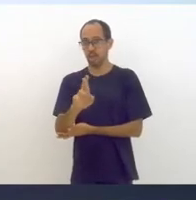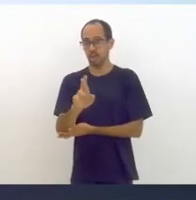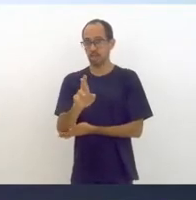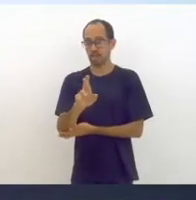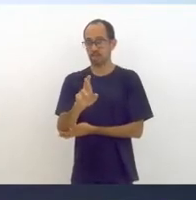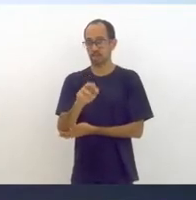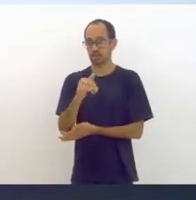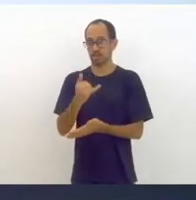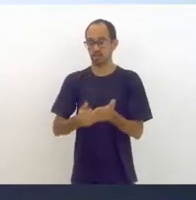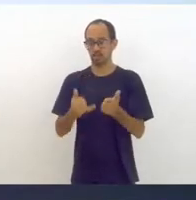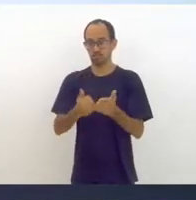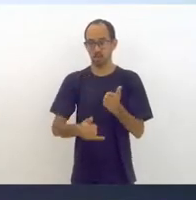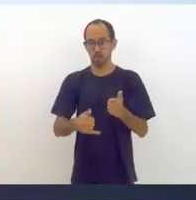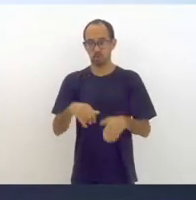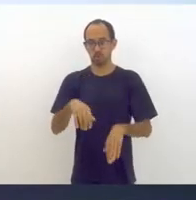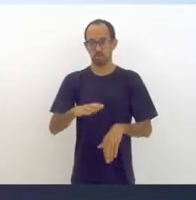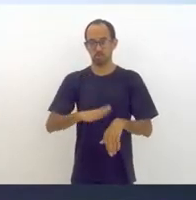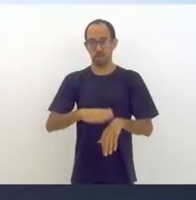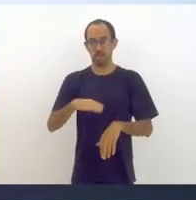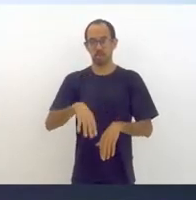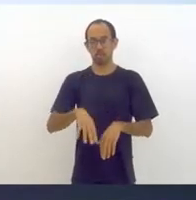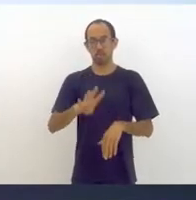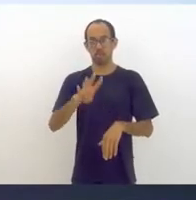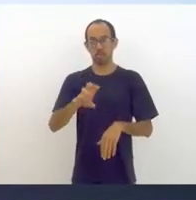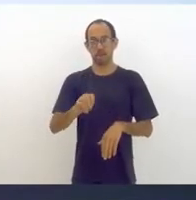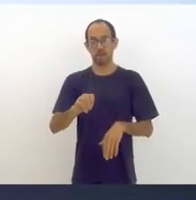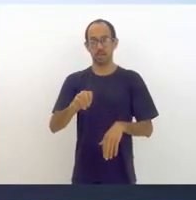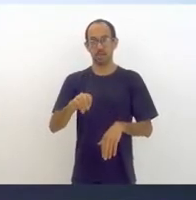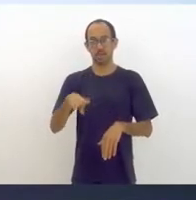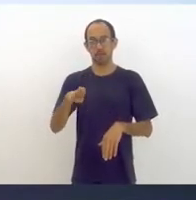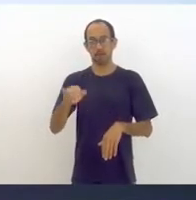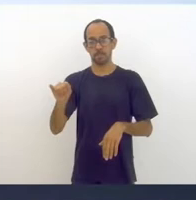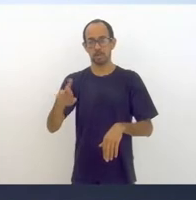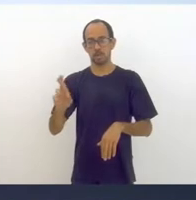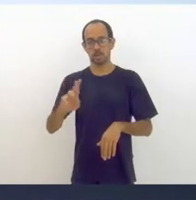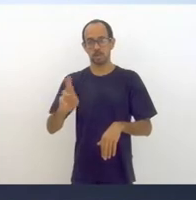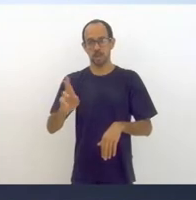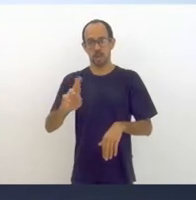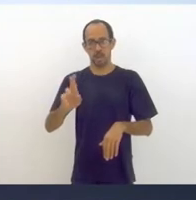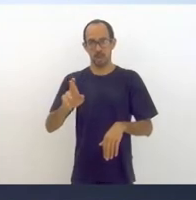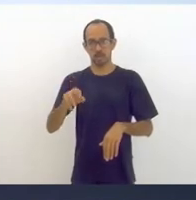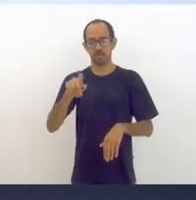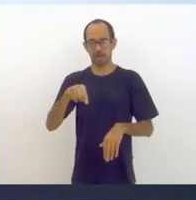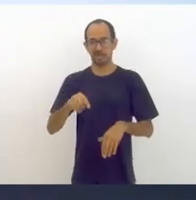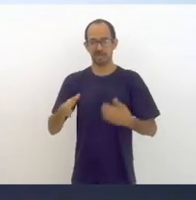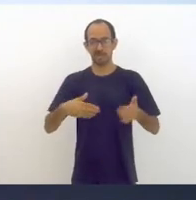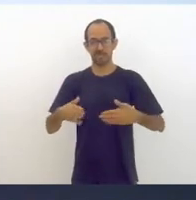41 bilhões do PIB do Estado do Rio de Janeiro, provém das atividades econômicas desenvolvidas na